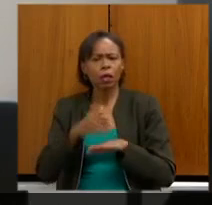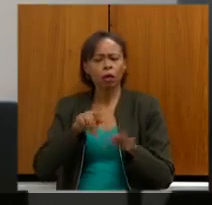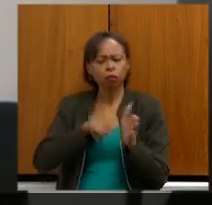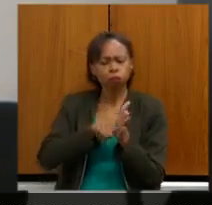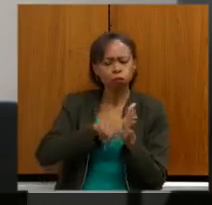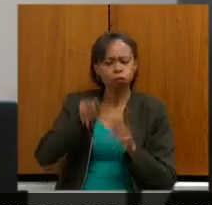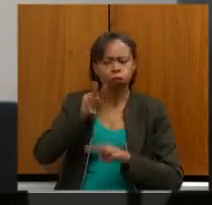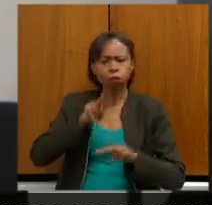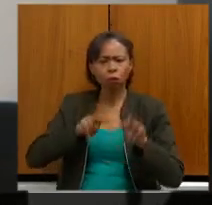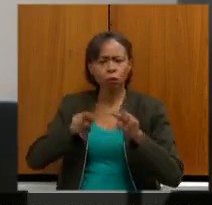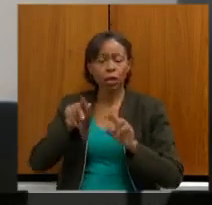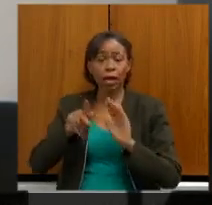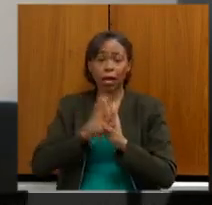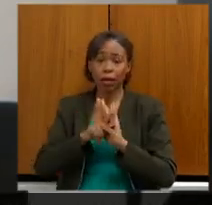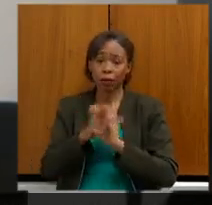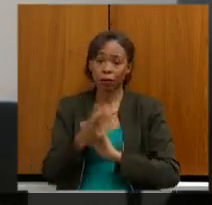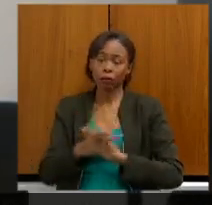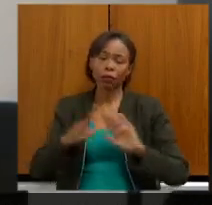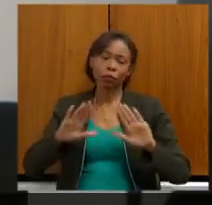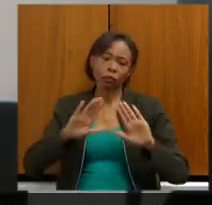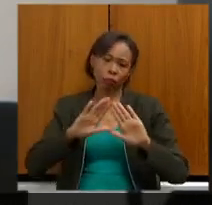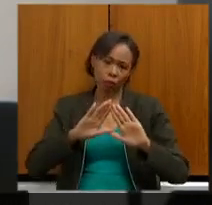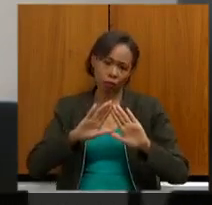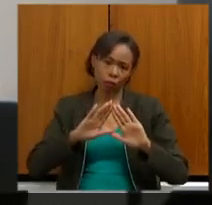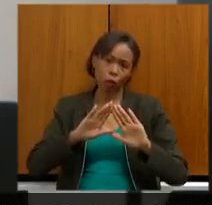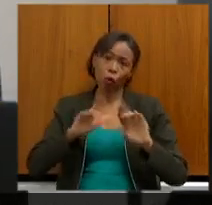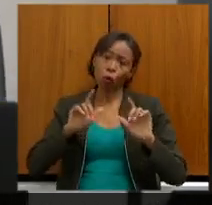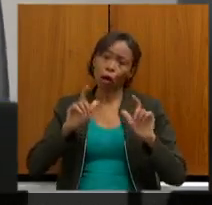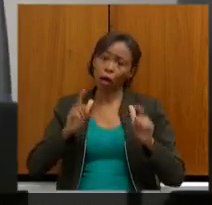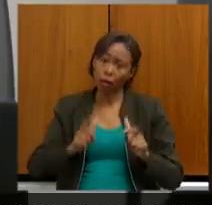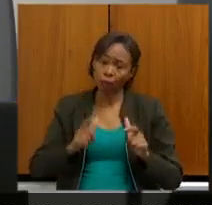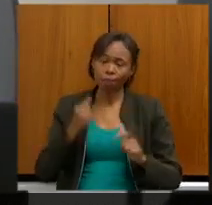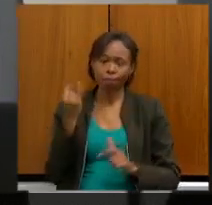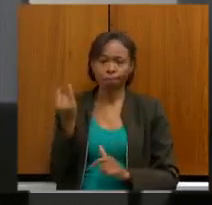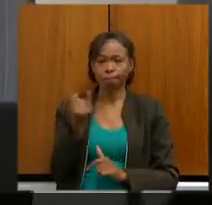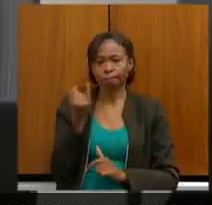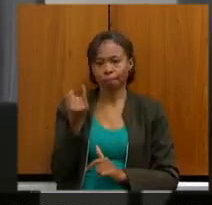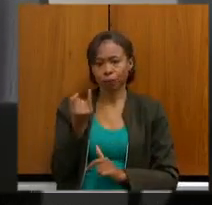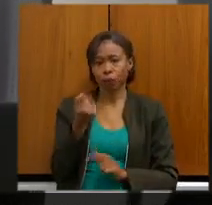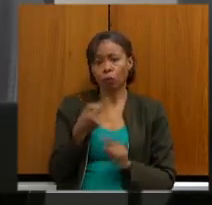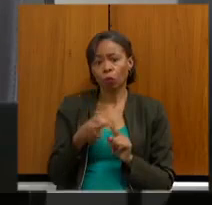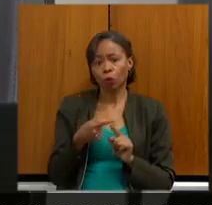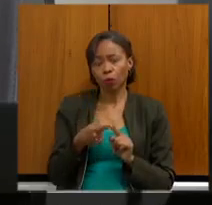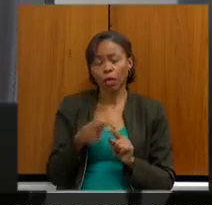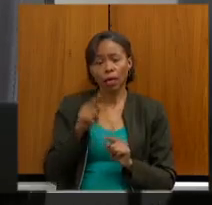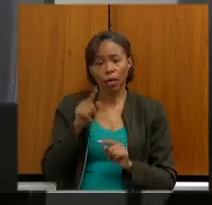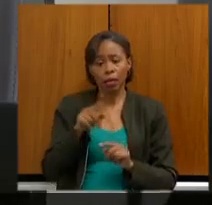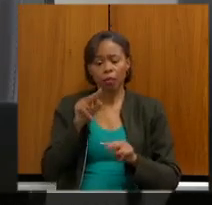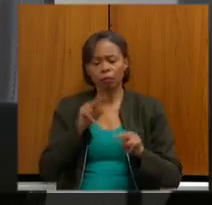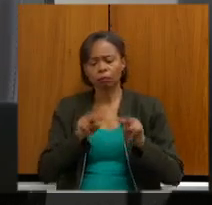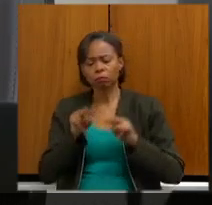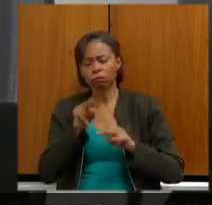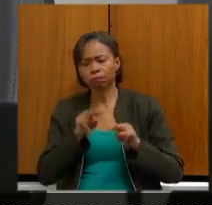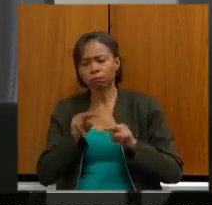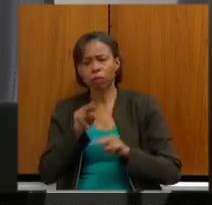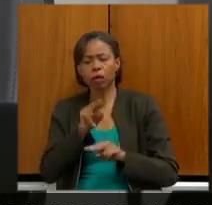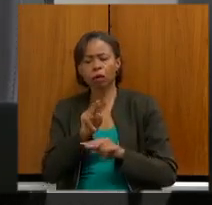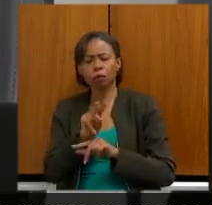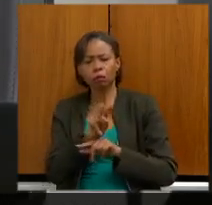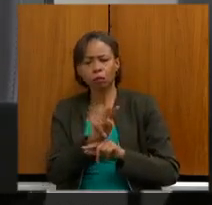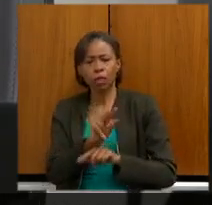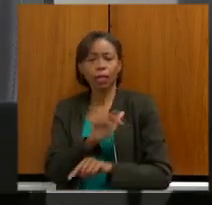consolidando como um espaço importante porque o espaço é de fiscalização em que os